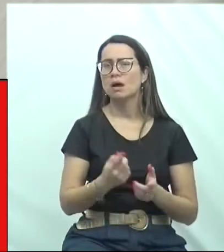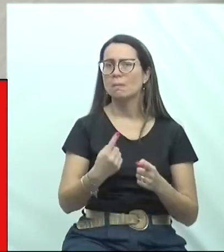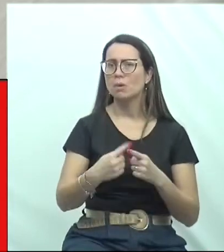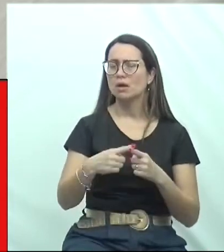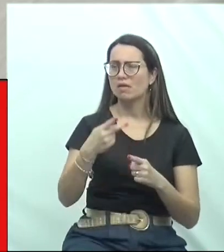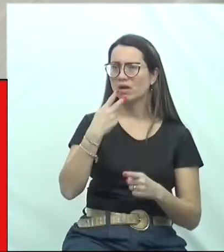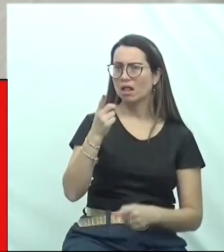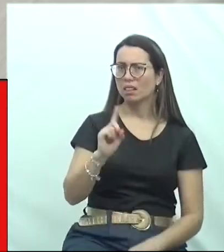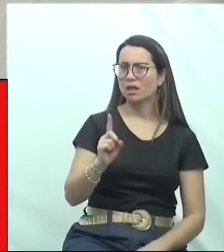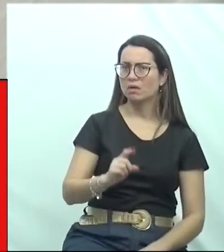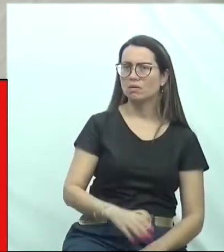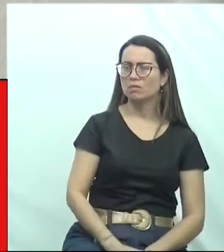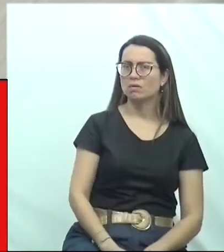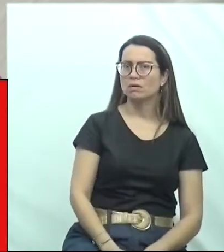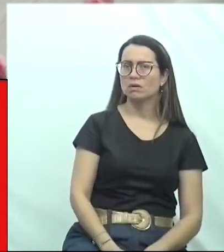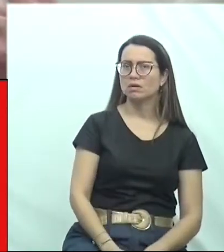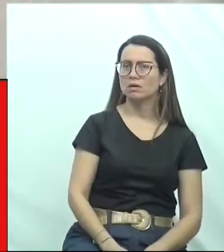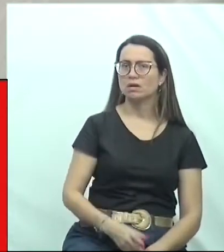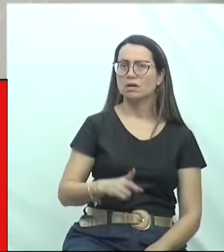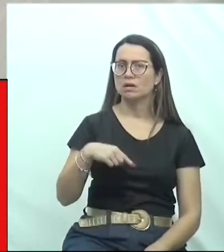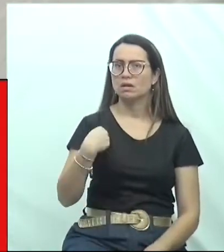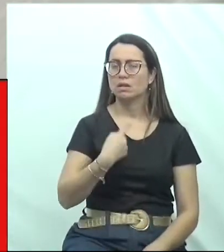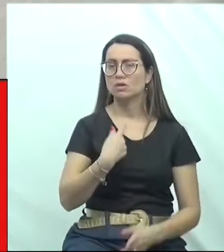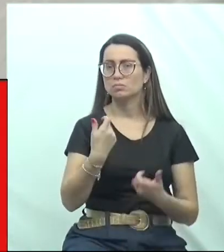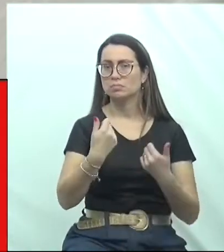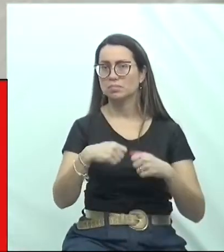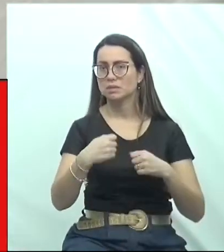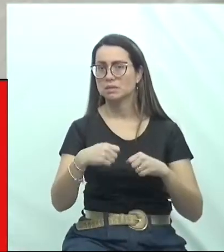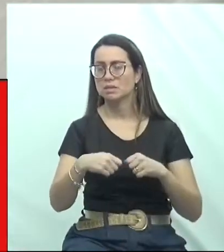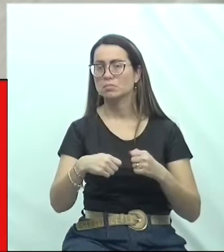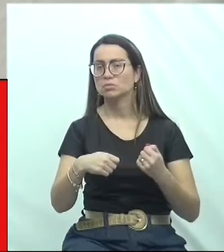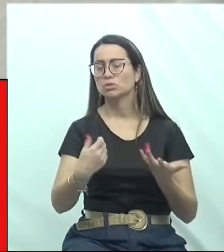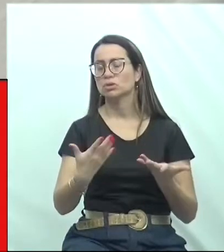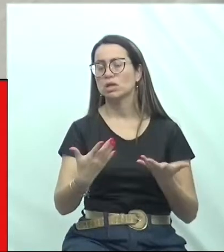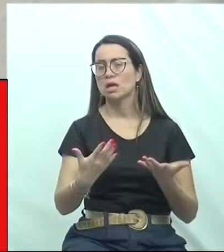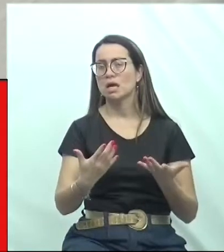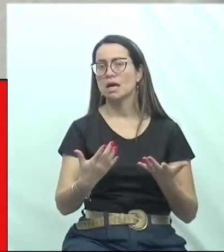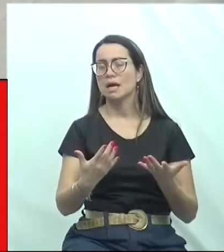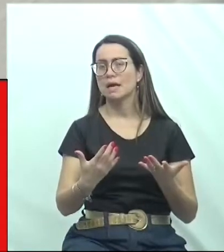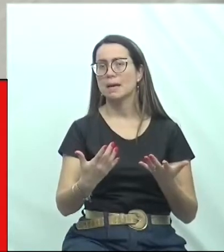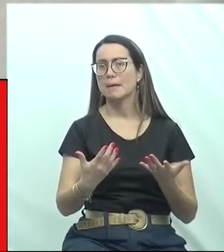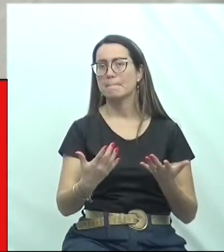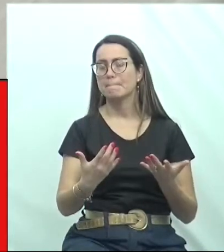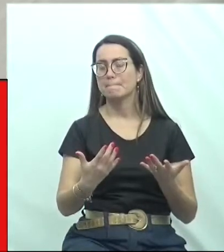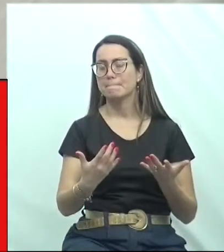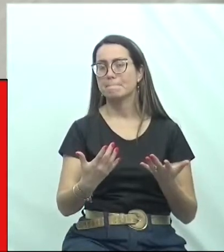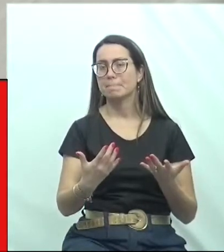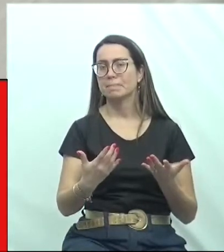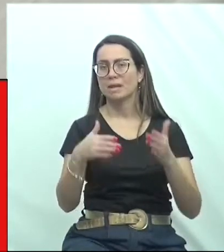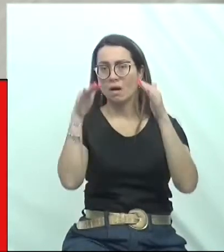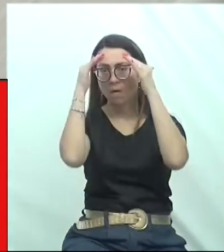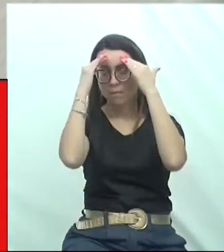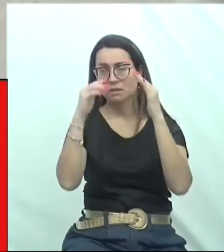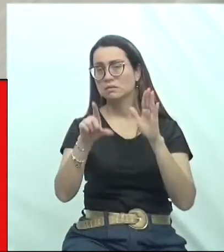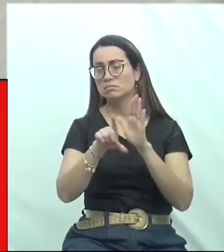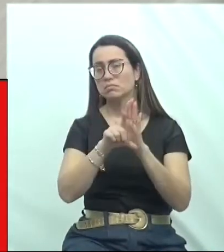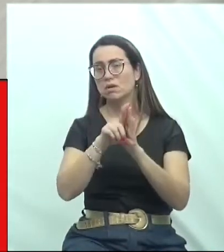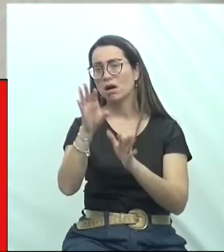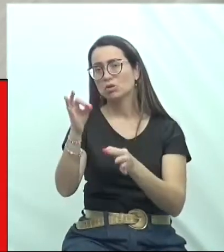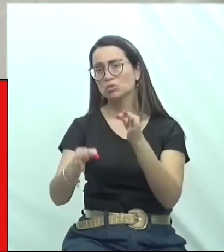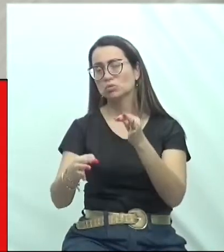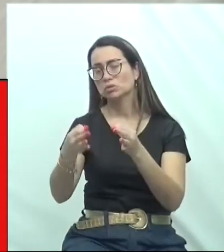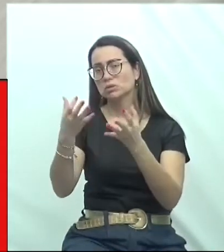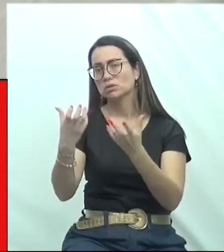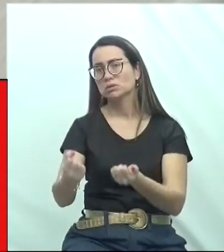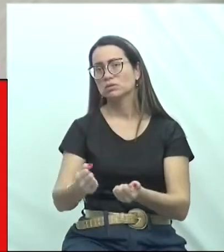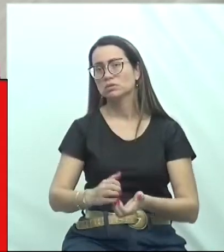negar, só que a gente precisa desse aparato legal e técnico de um órgão de fora, externo, nos dando essa garantia. Hoje eu